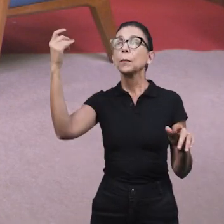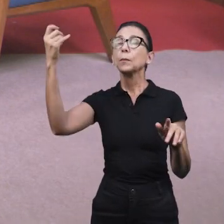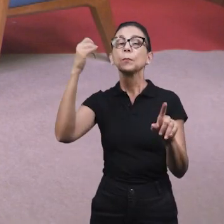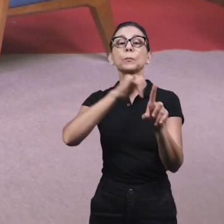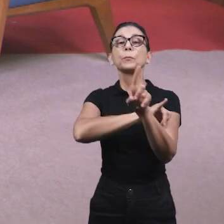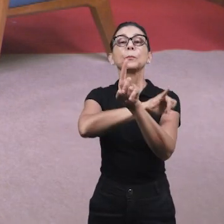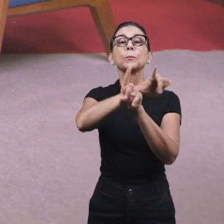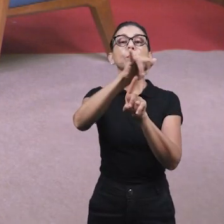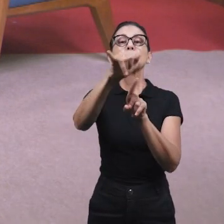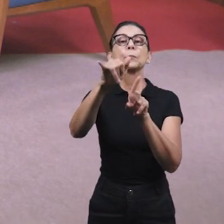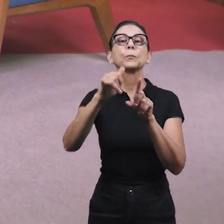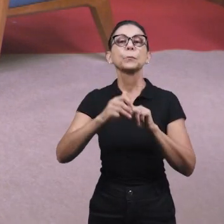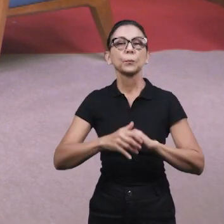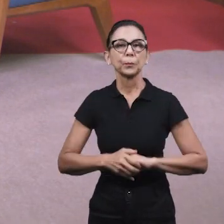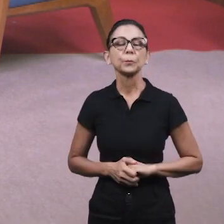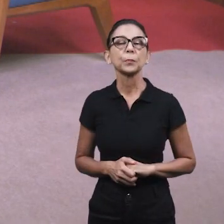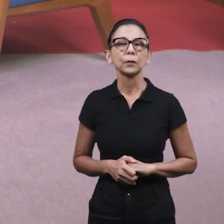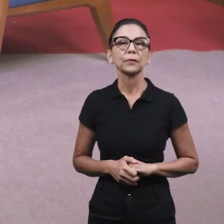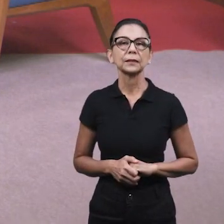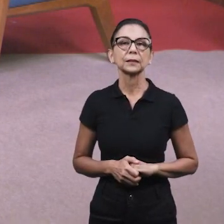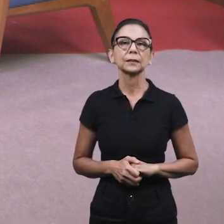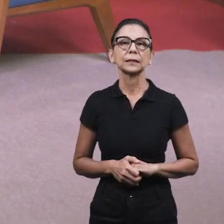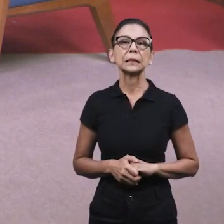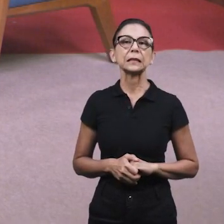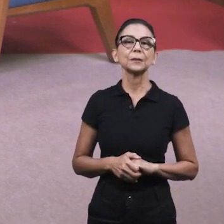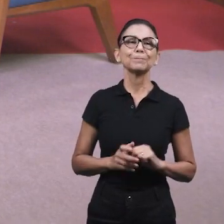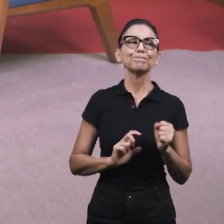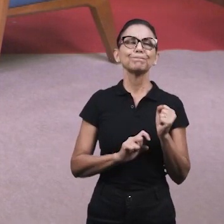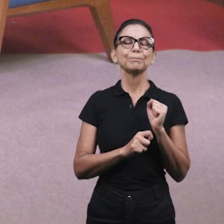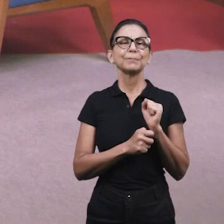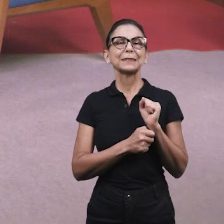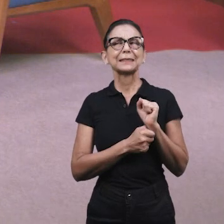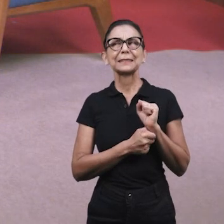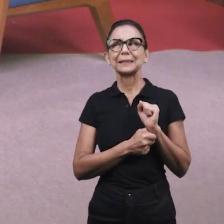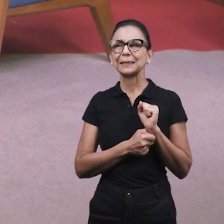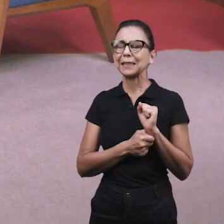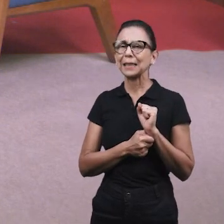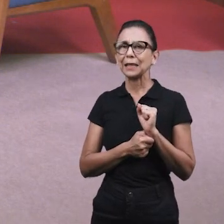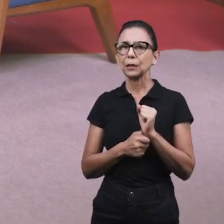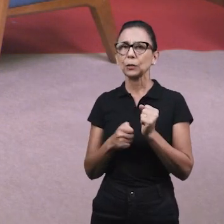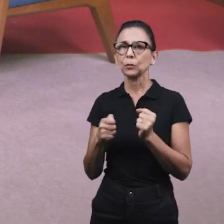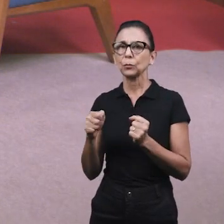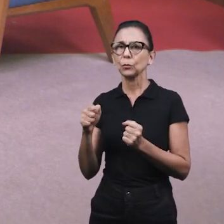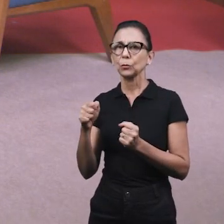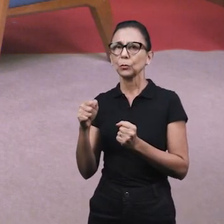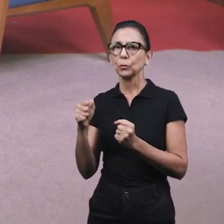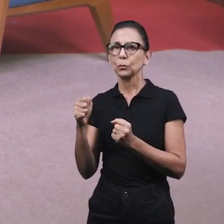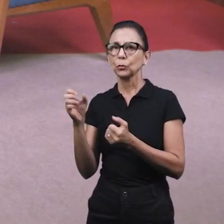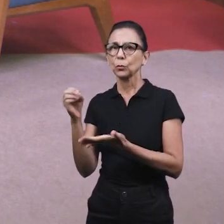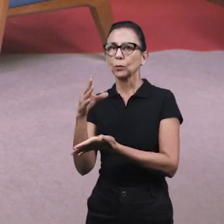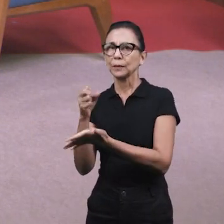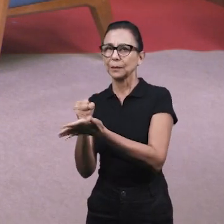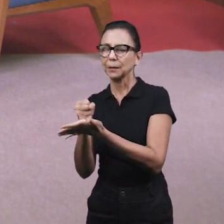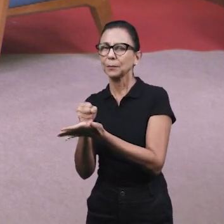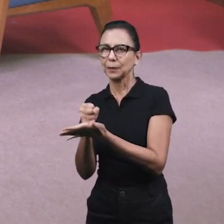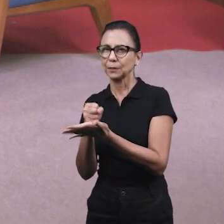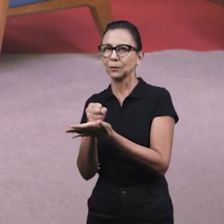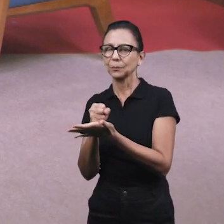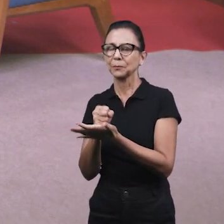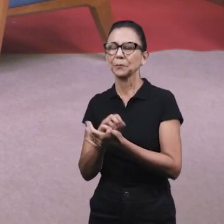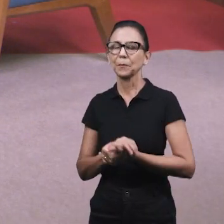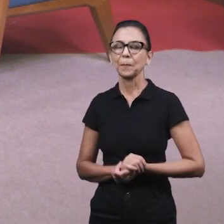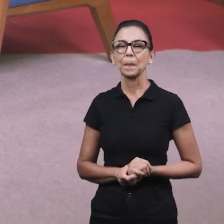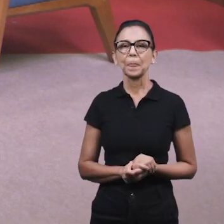aplicação profética, né? Para nós vermos esse mistério sendo mostrado aqui no Novo Testamento. Eu vou pedir mais um texto,